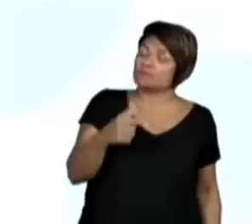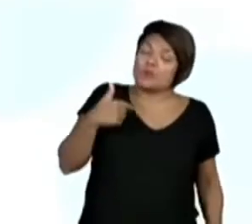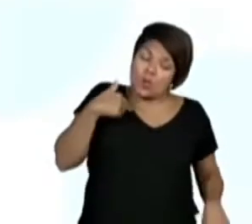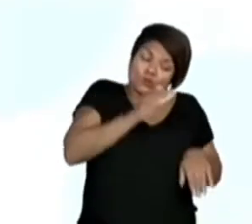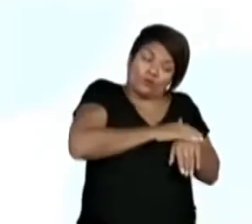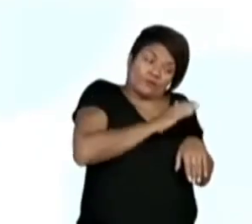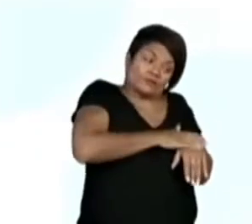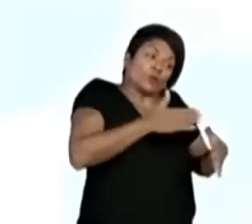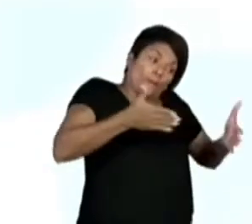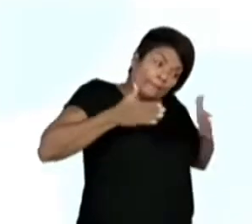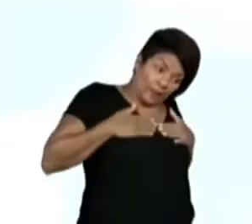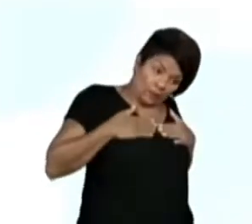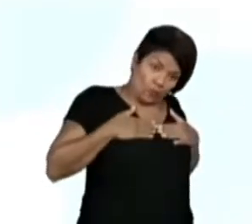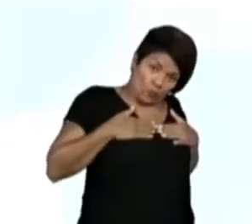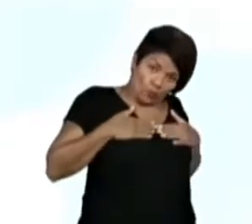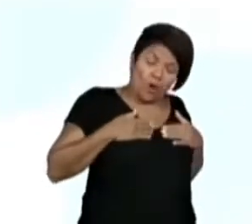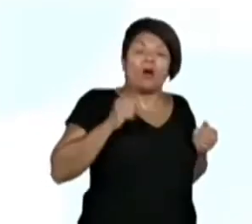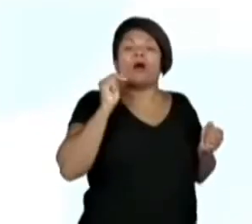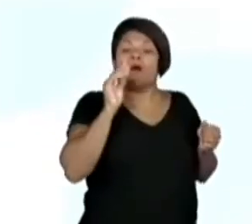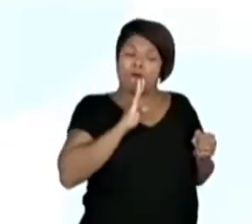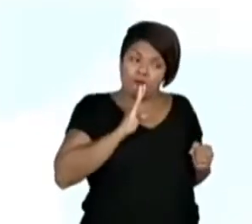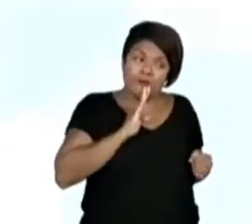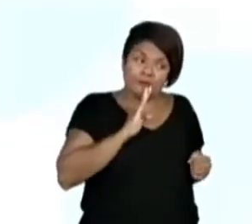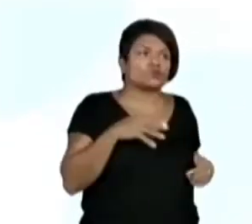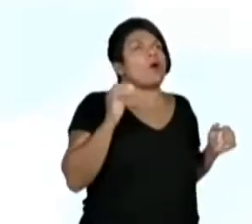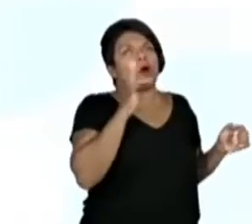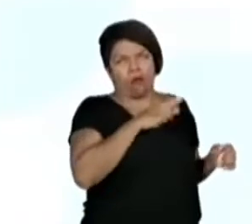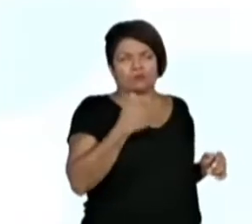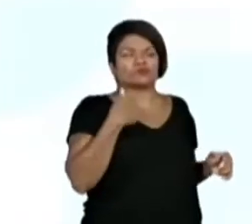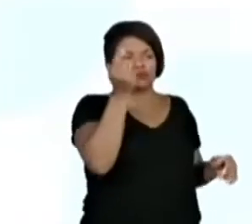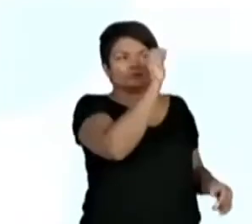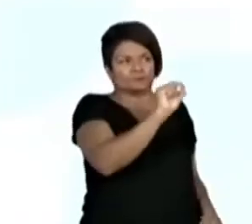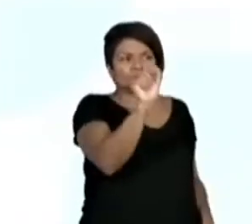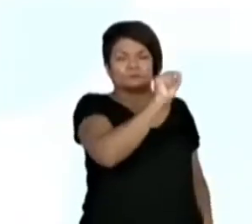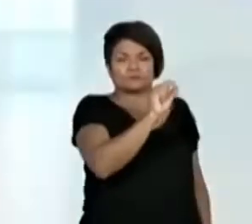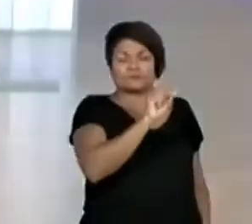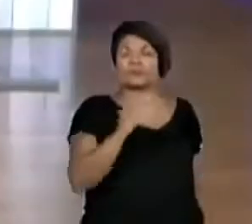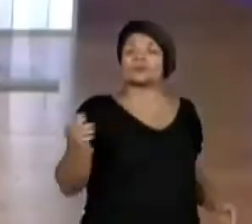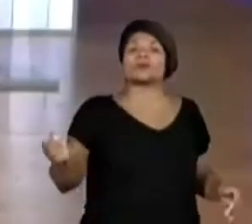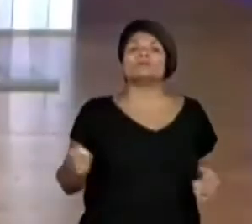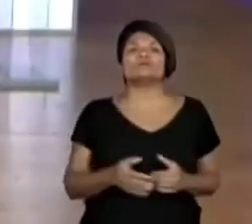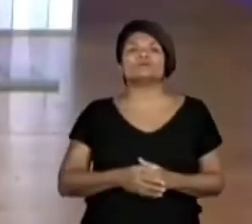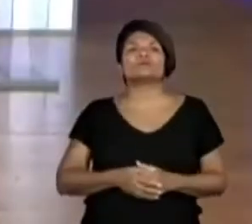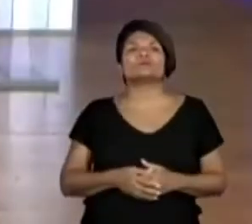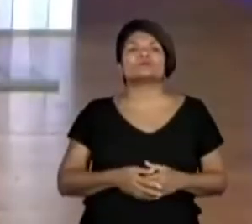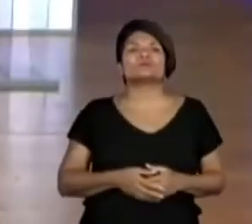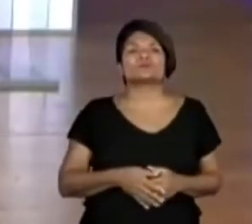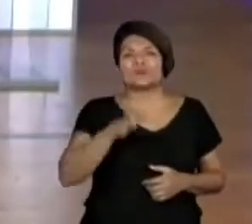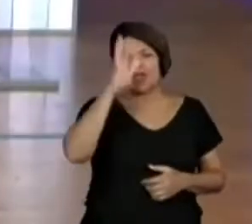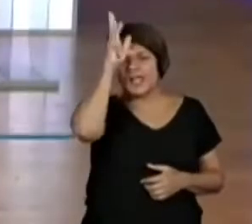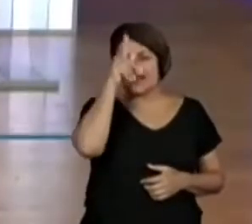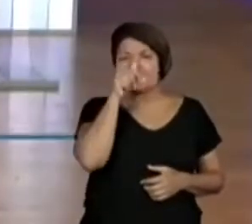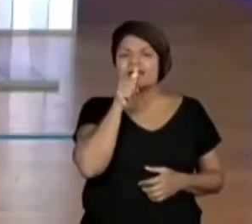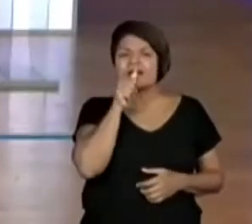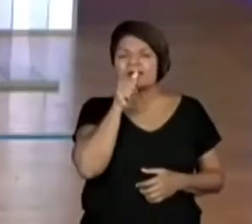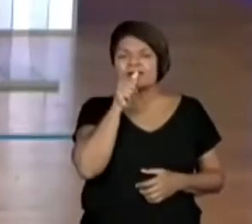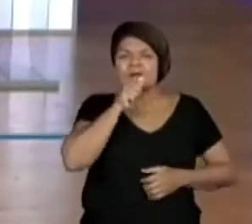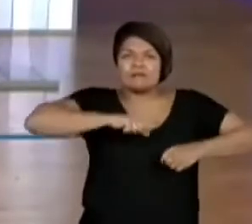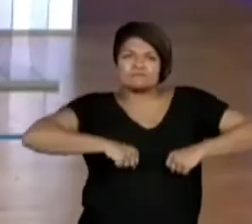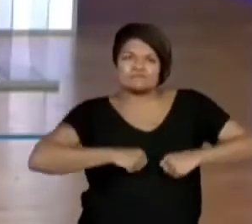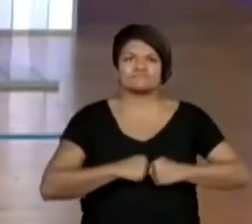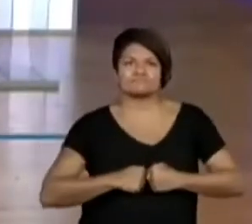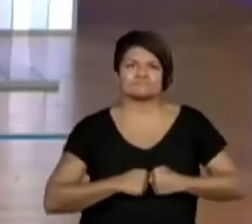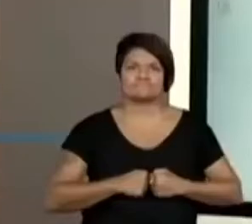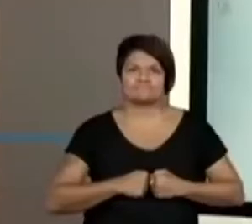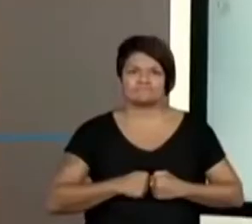material. Isso. Se eu estou lá no meu material e eu conheço, é lógico, muito bem, professora Joyce. Galinha choca. Também não conheço. Também não conheço. E